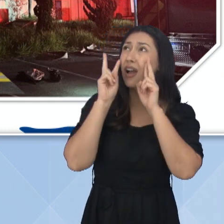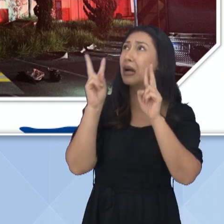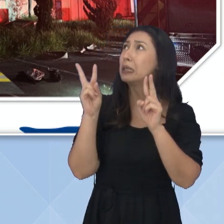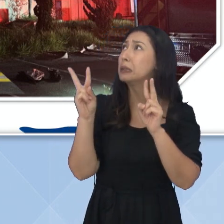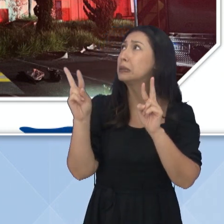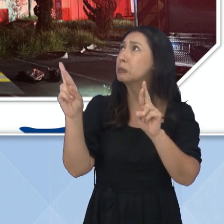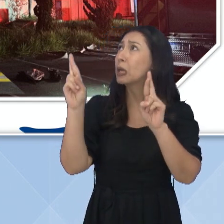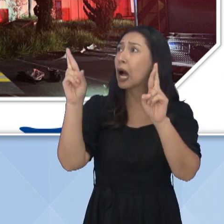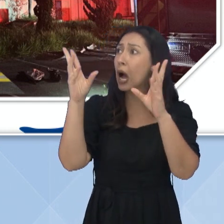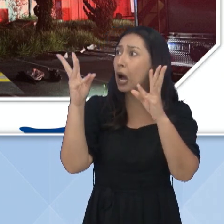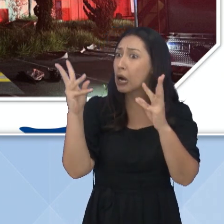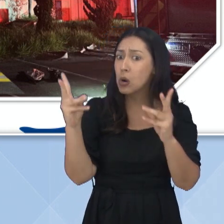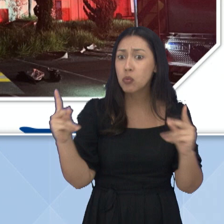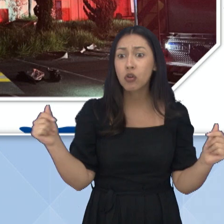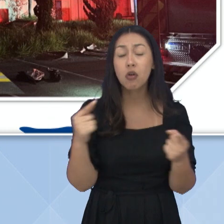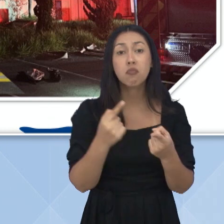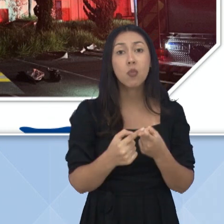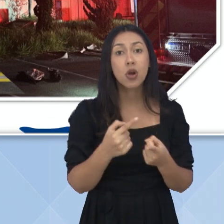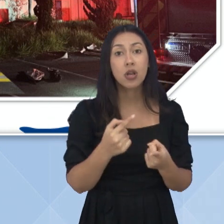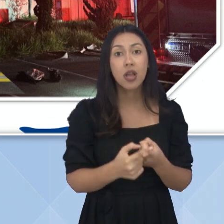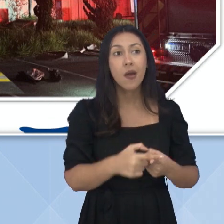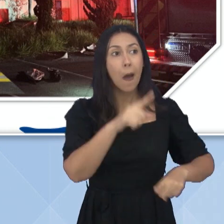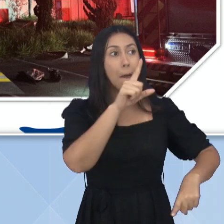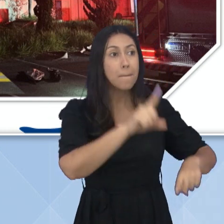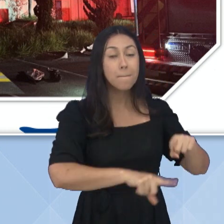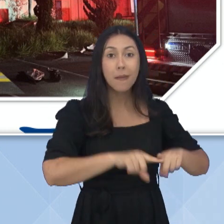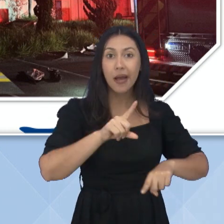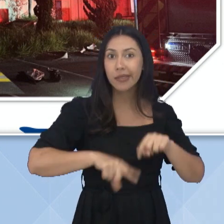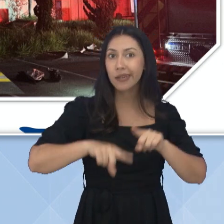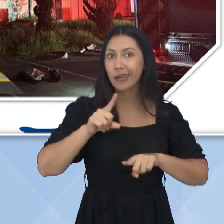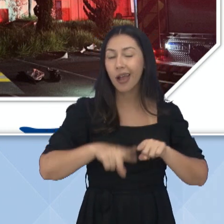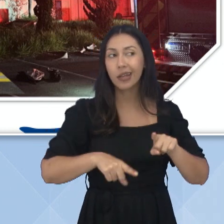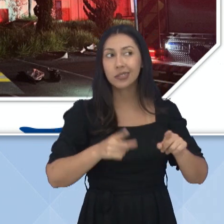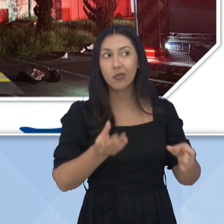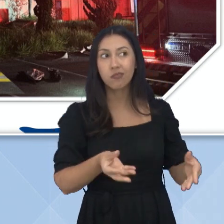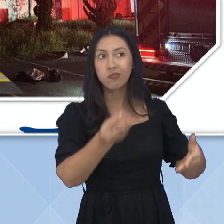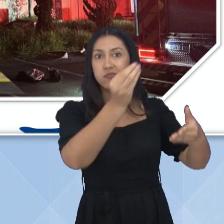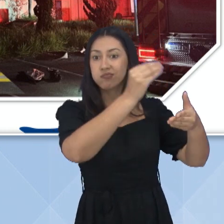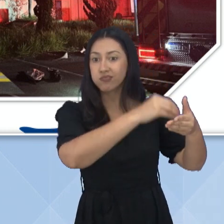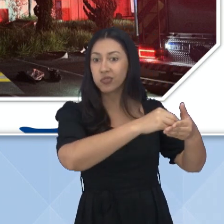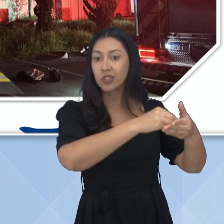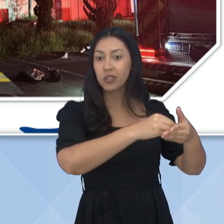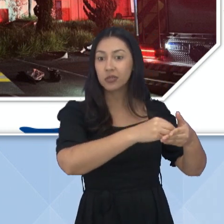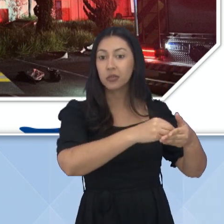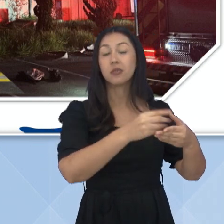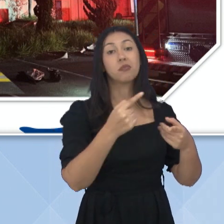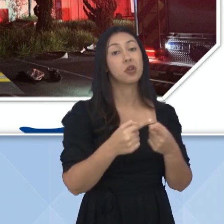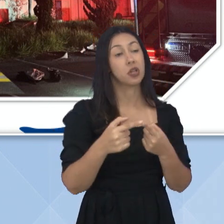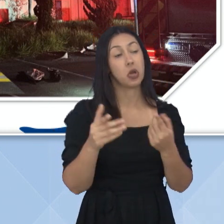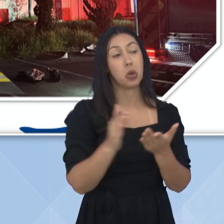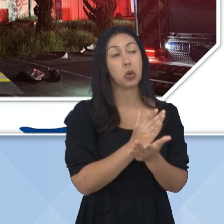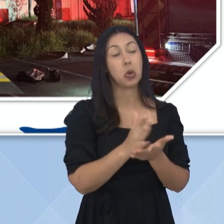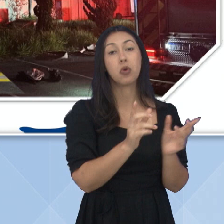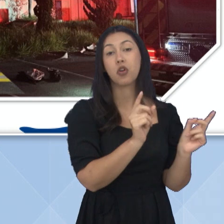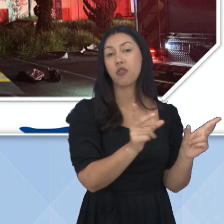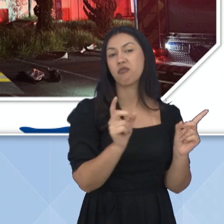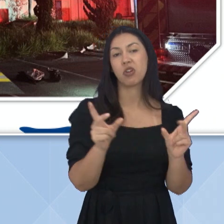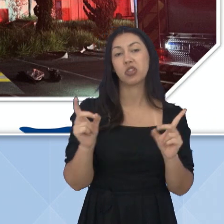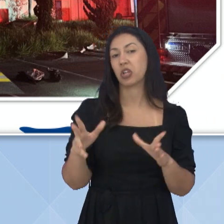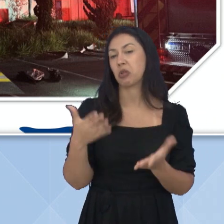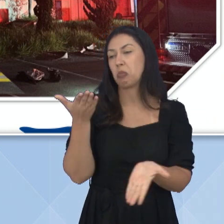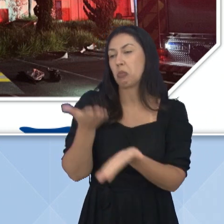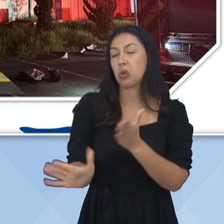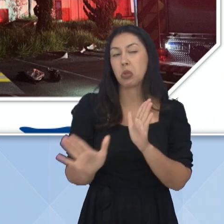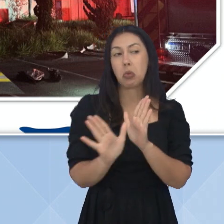terra, visto que os poucos equipamentos que ainda sobraram, pois conta que muitos foram vendidos, perdidos ou